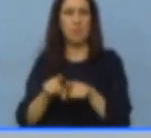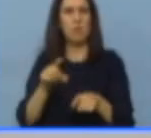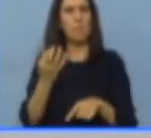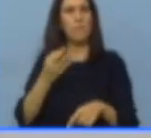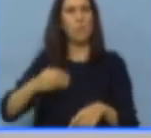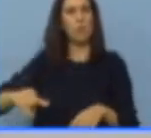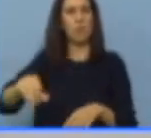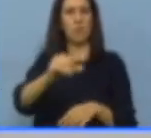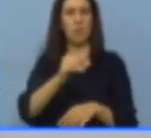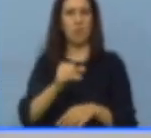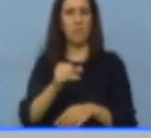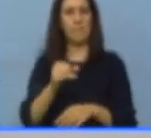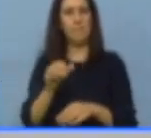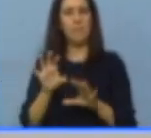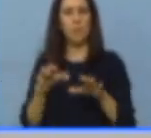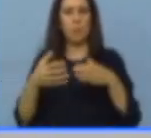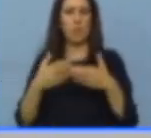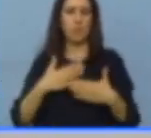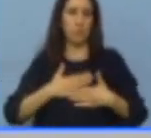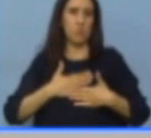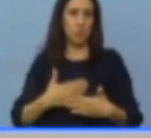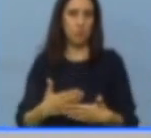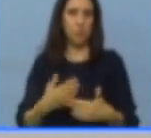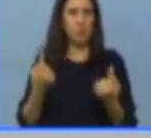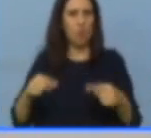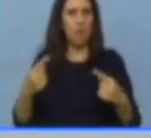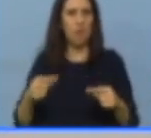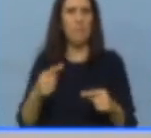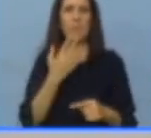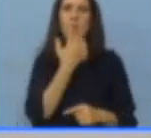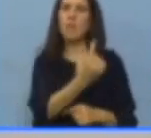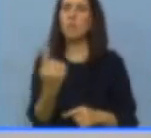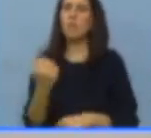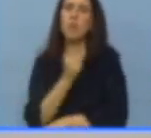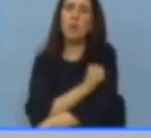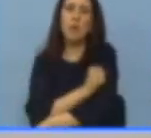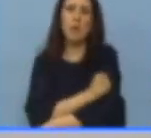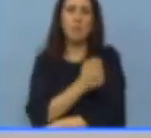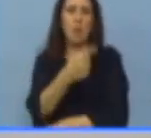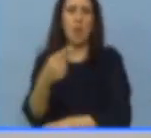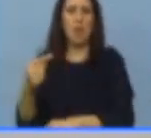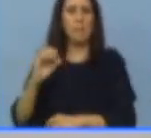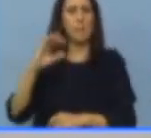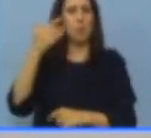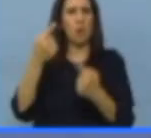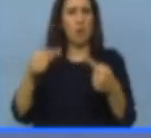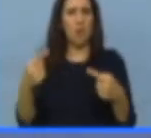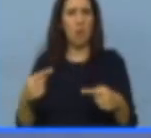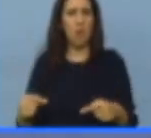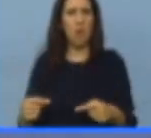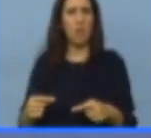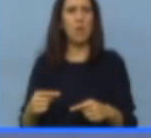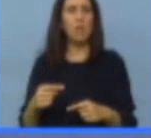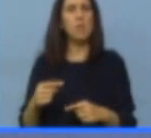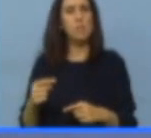houve também comunidade de voluntários. Portanto, já existe, mas cada um vive na sua casa, cada um tendo as suas prioridades e depois fazendo um bocado de